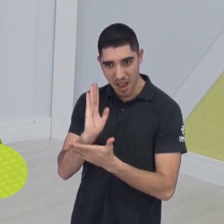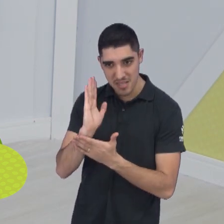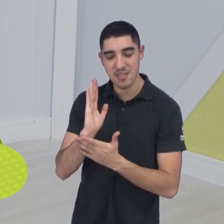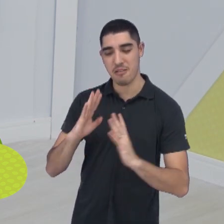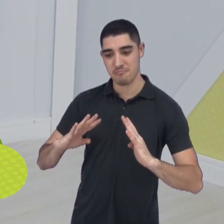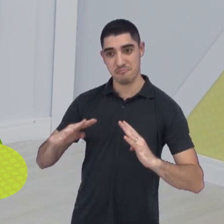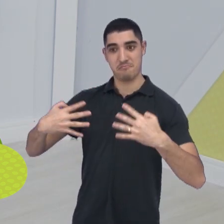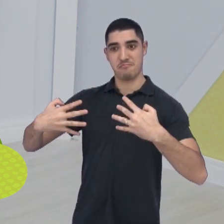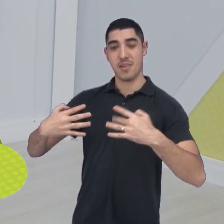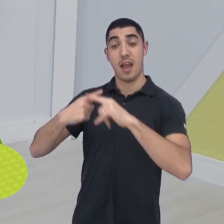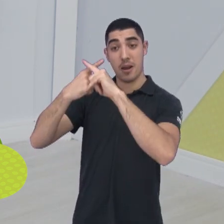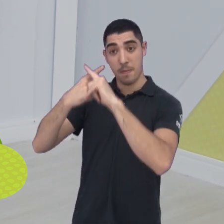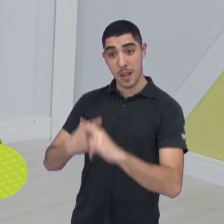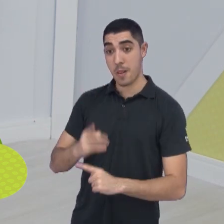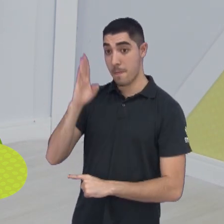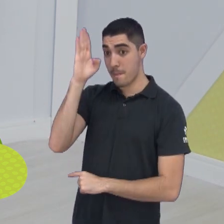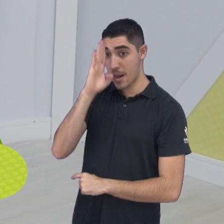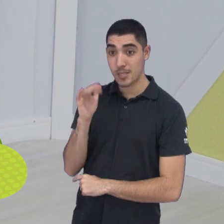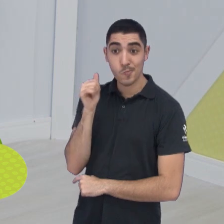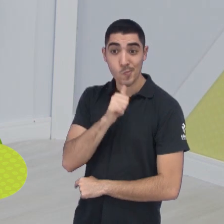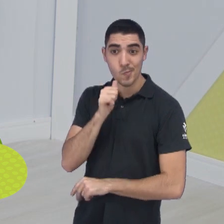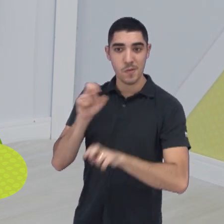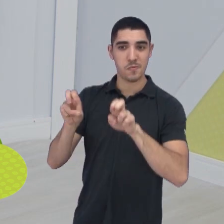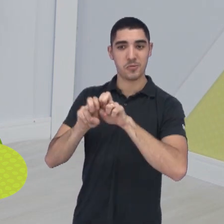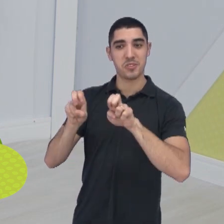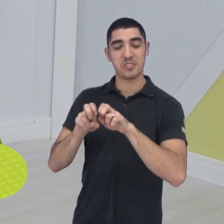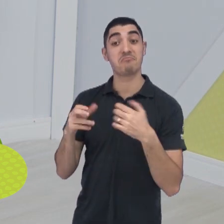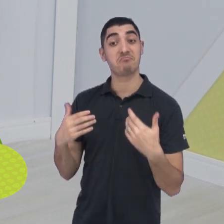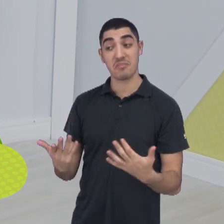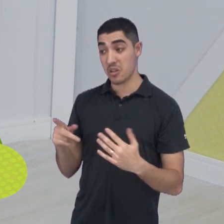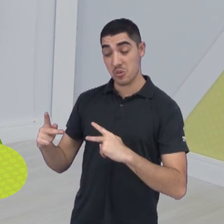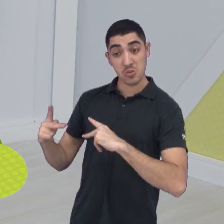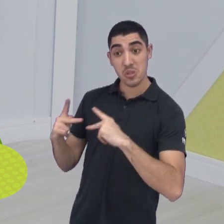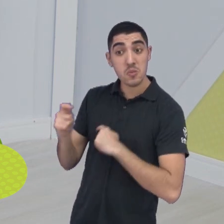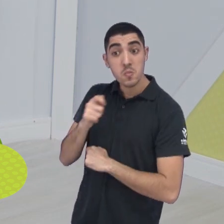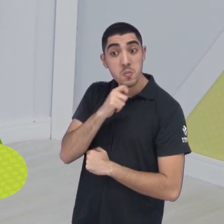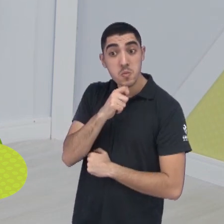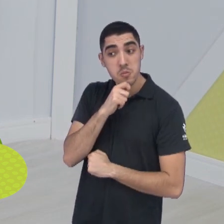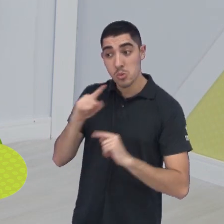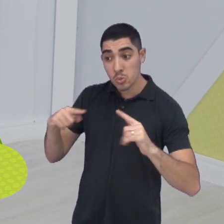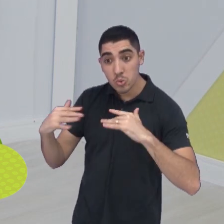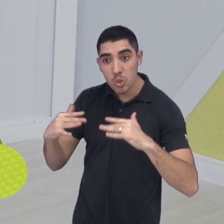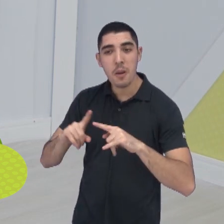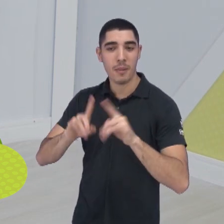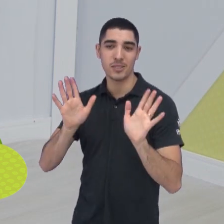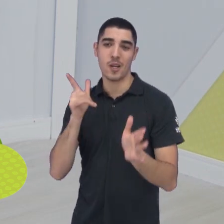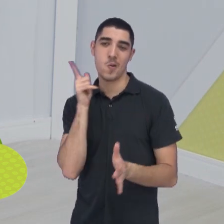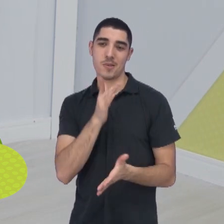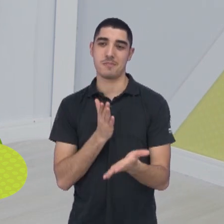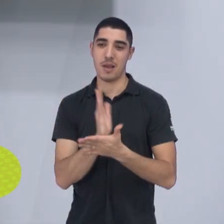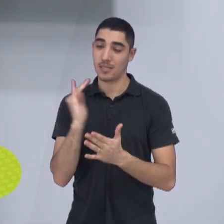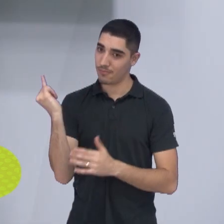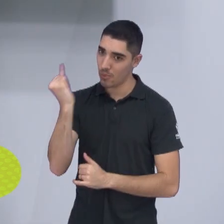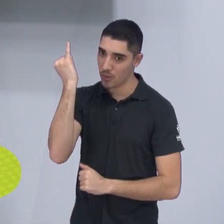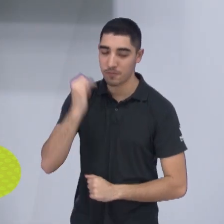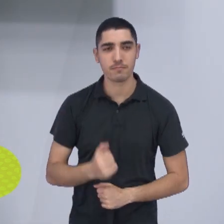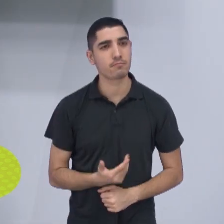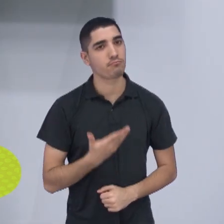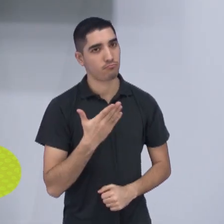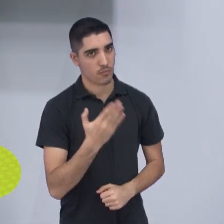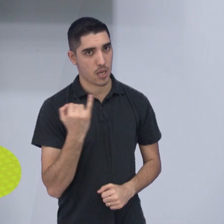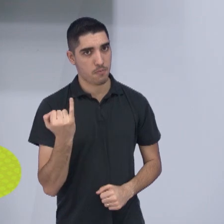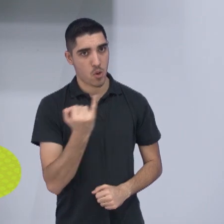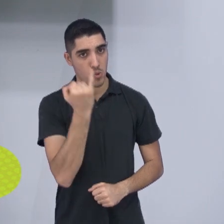as quartas de final da Liga Feminina de Futsal. Nem entrou em quadra pela Liga, mas garantiu a classificação, que é muito importante. Importante,